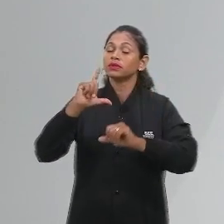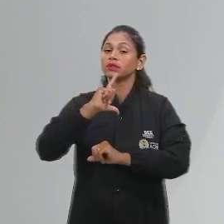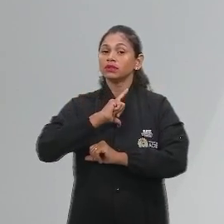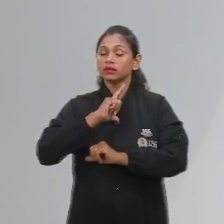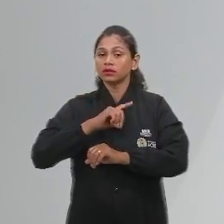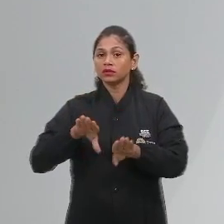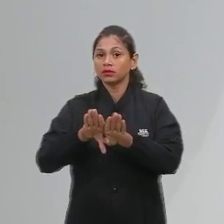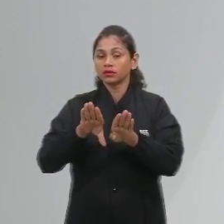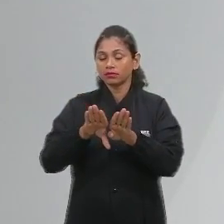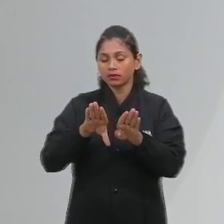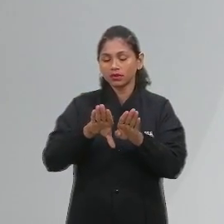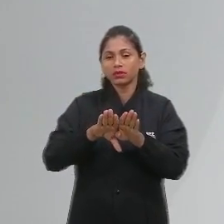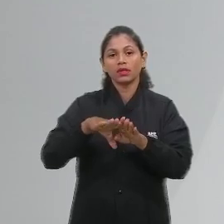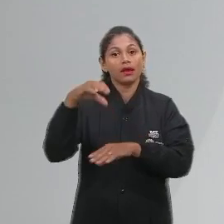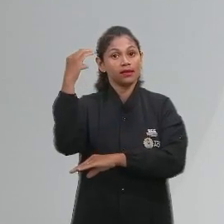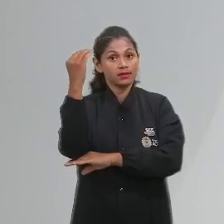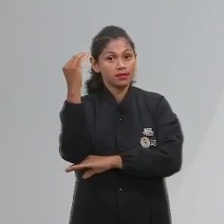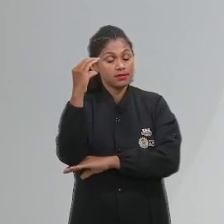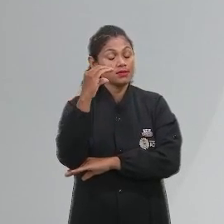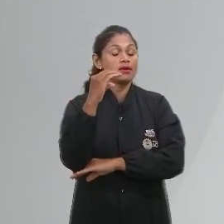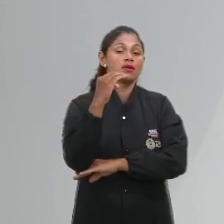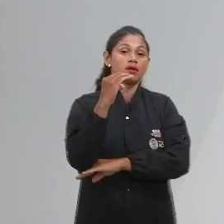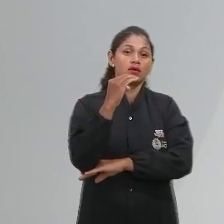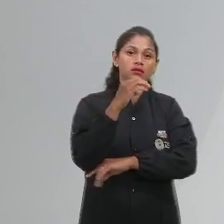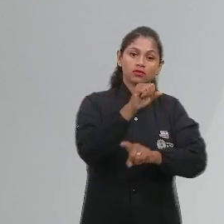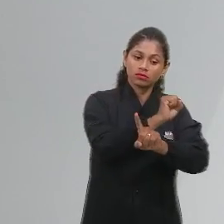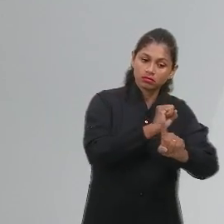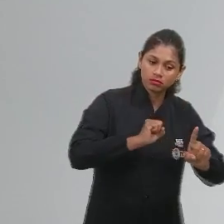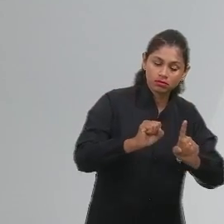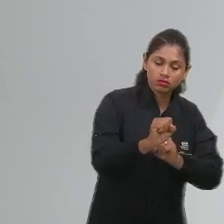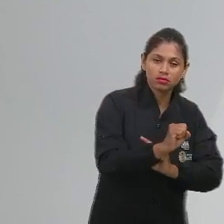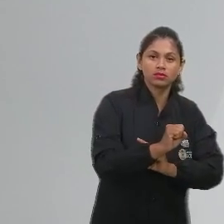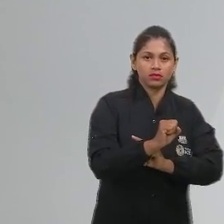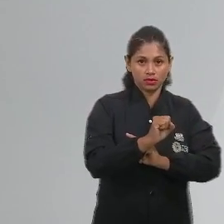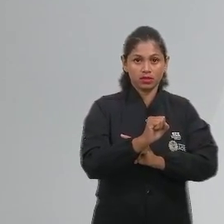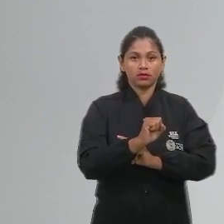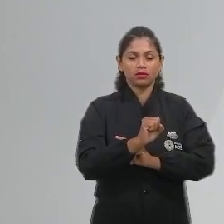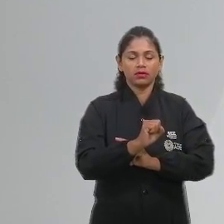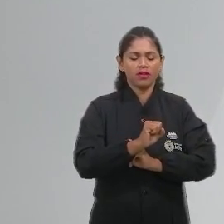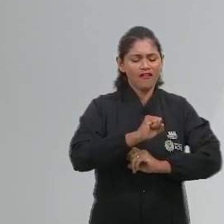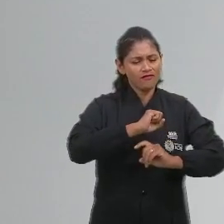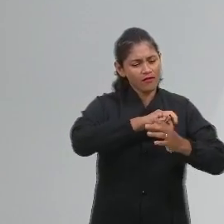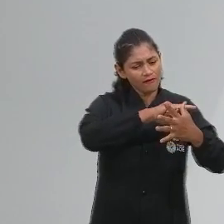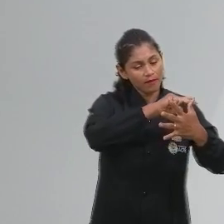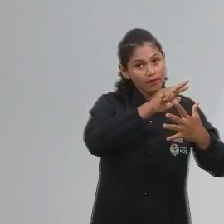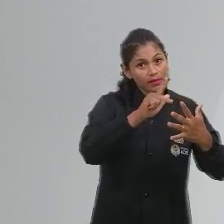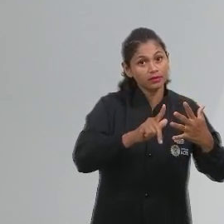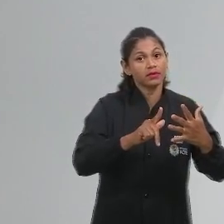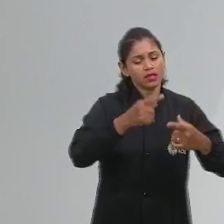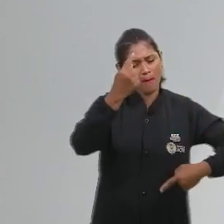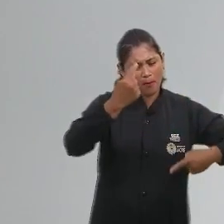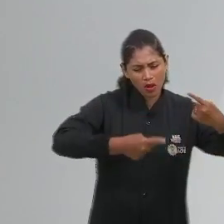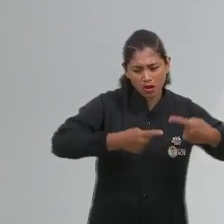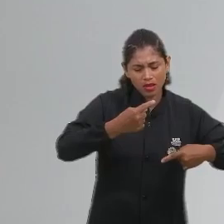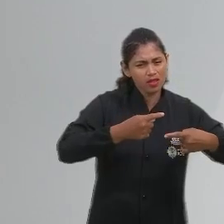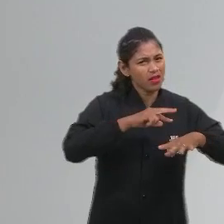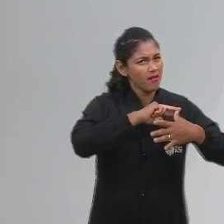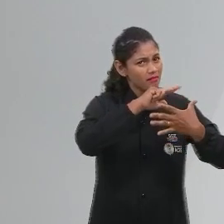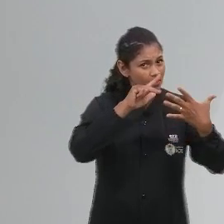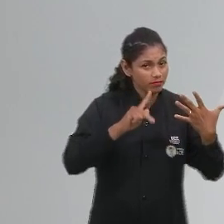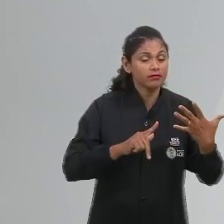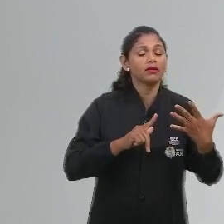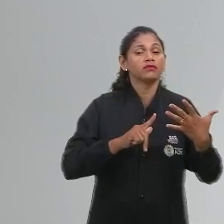ciências sociais, sociologia, antropologia, ciência política, enfim. Vocês